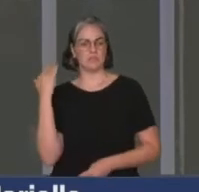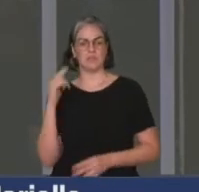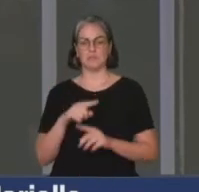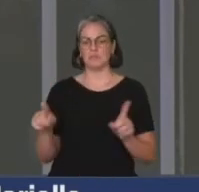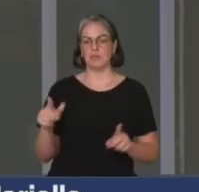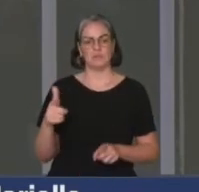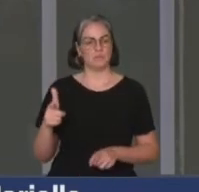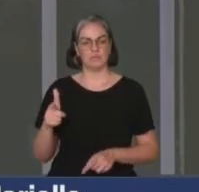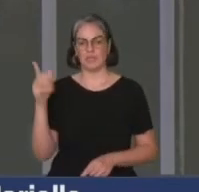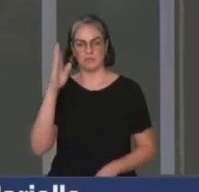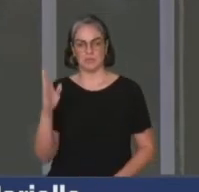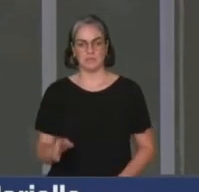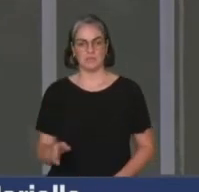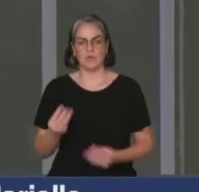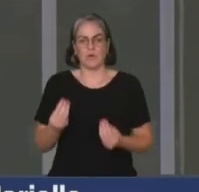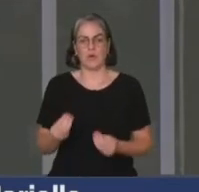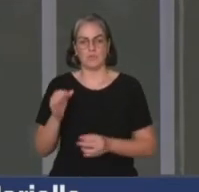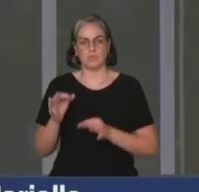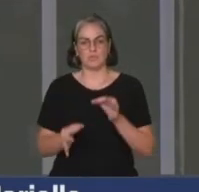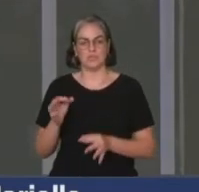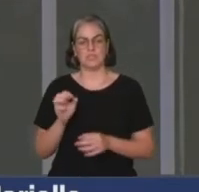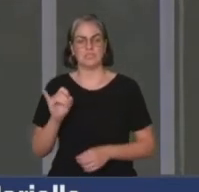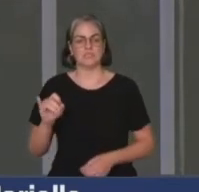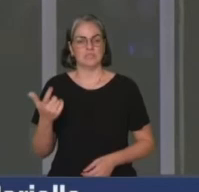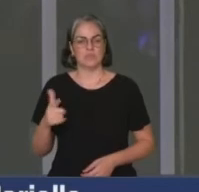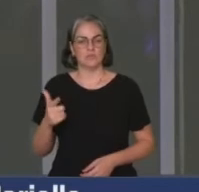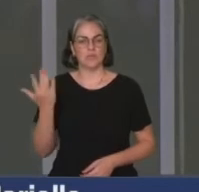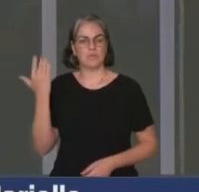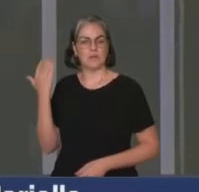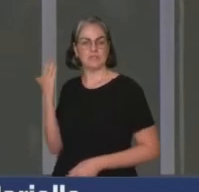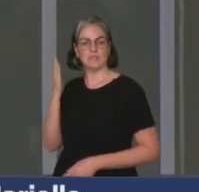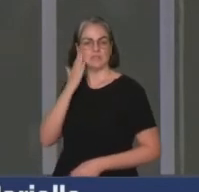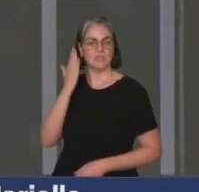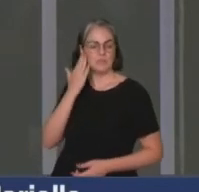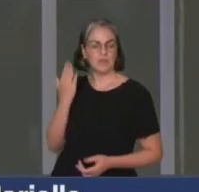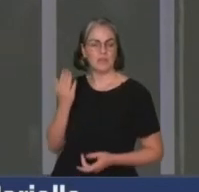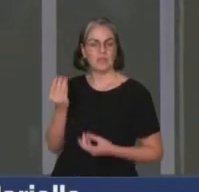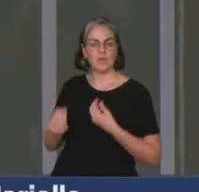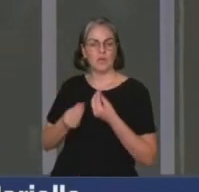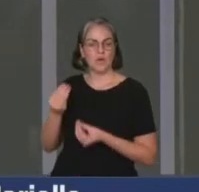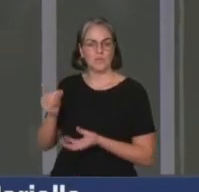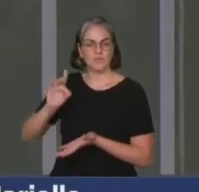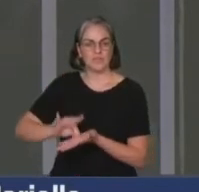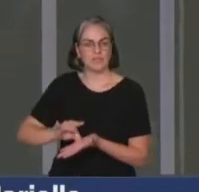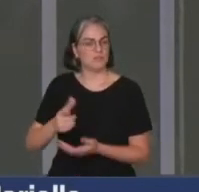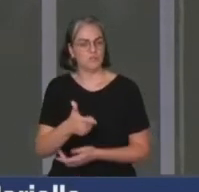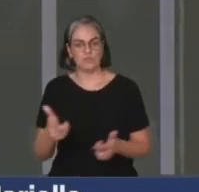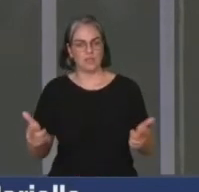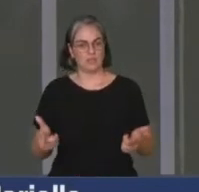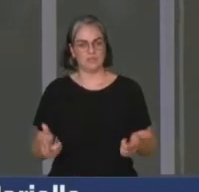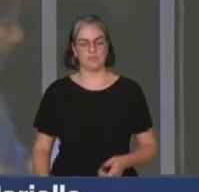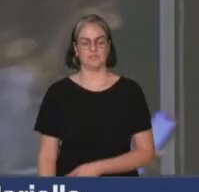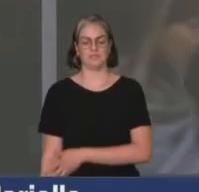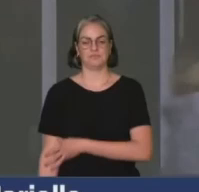podemos fazer justiça sem memória e sem memória tampouco poderemos produzir verdade. E